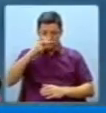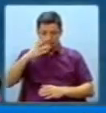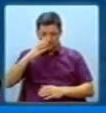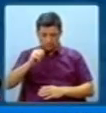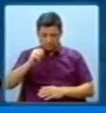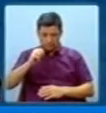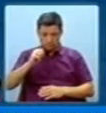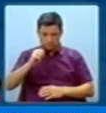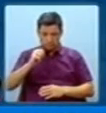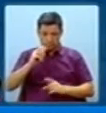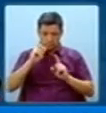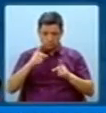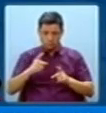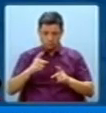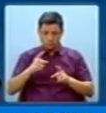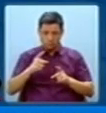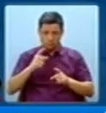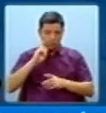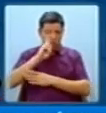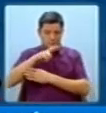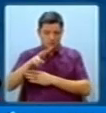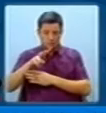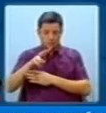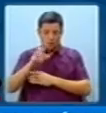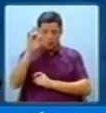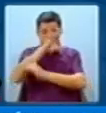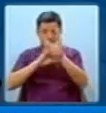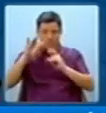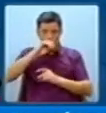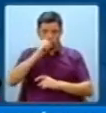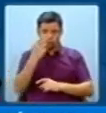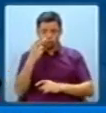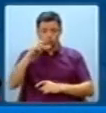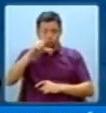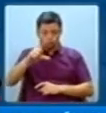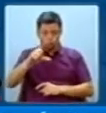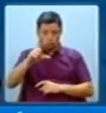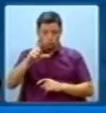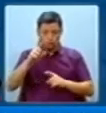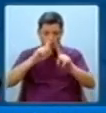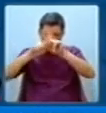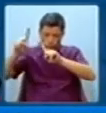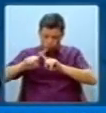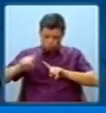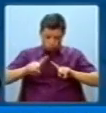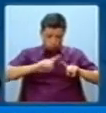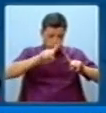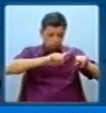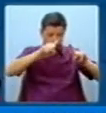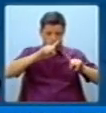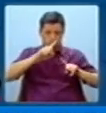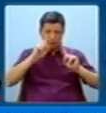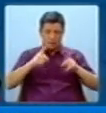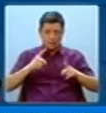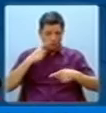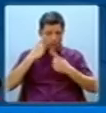pelo radiotelescópio do ALMA, do Observatório Europeu do Sul. É um conjunto de galáxias de tamanho considerável que encontram-se a